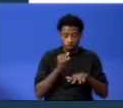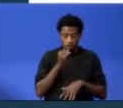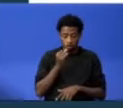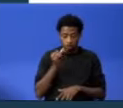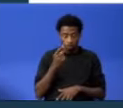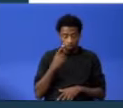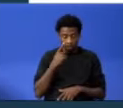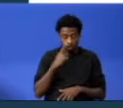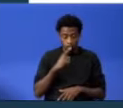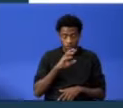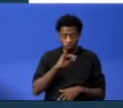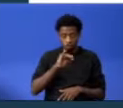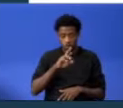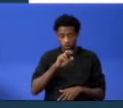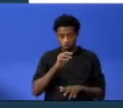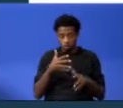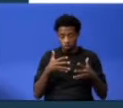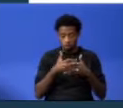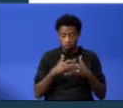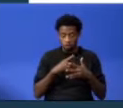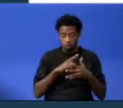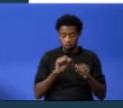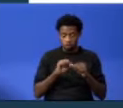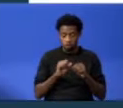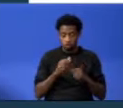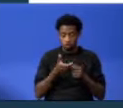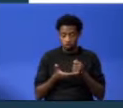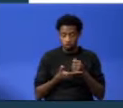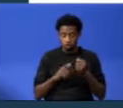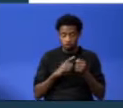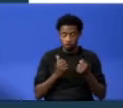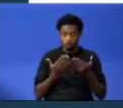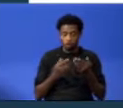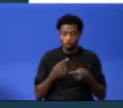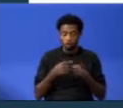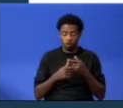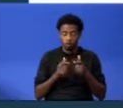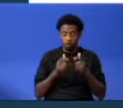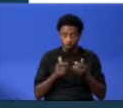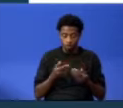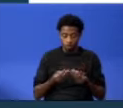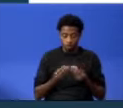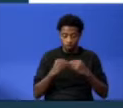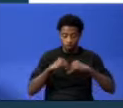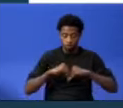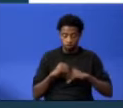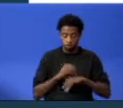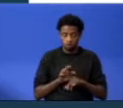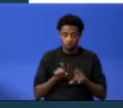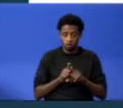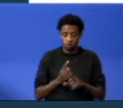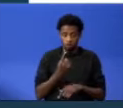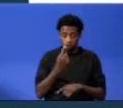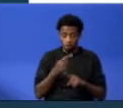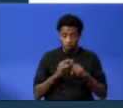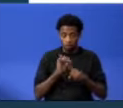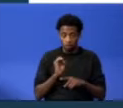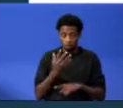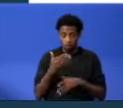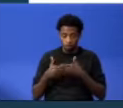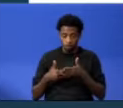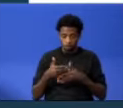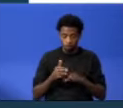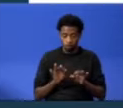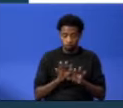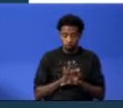fibra muscular, de toda a estrutura que está fora, né, da fibra muscular, para a região interna dessa fibra. Uma vez que ocorre esse